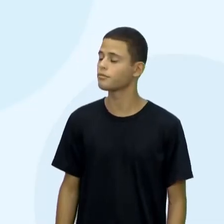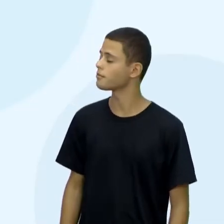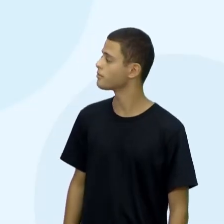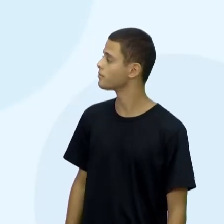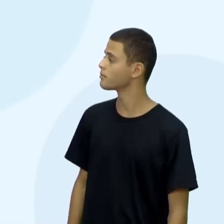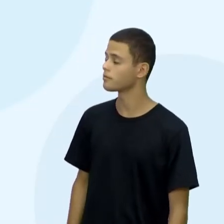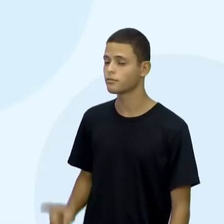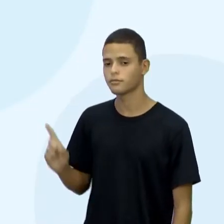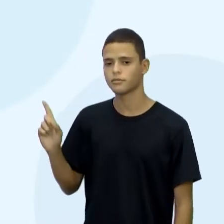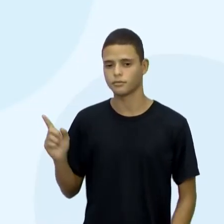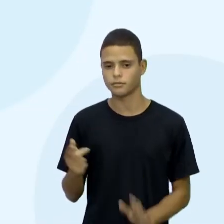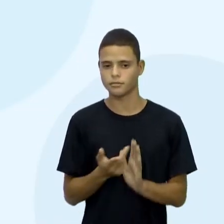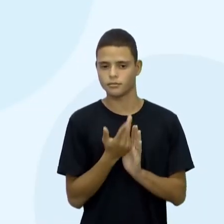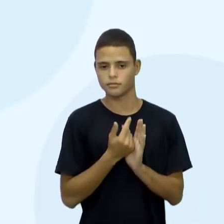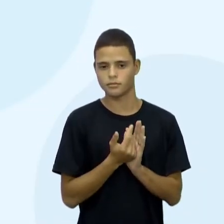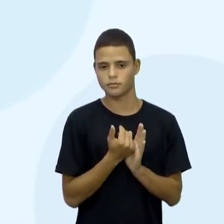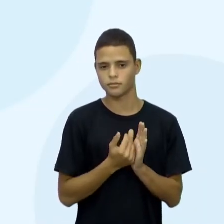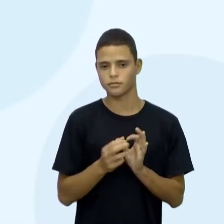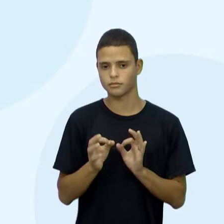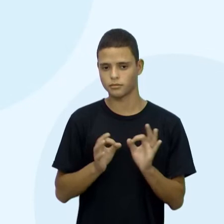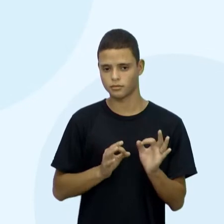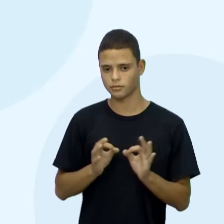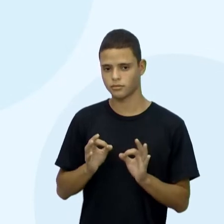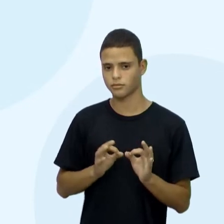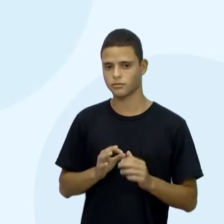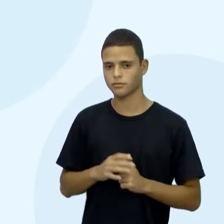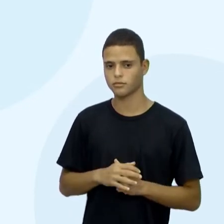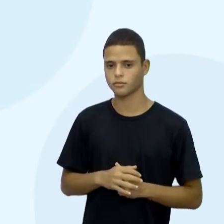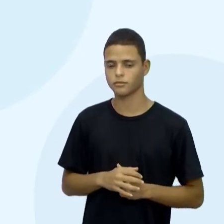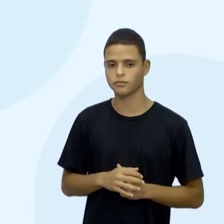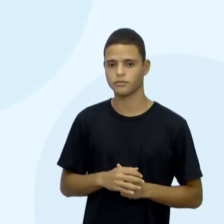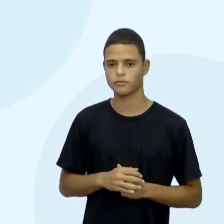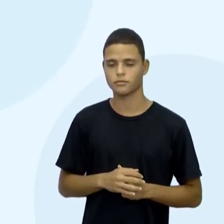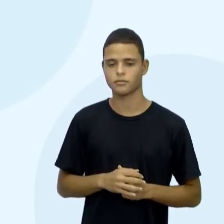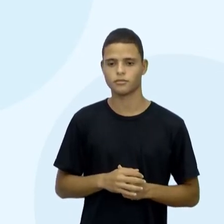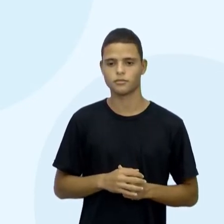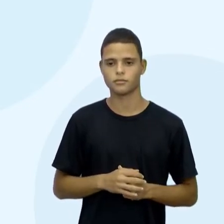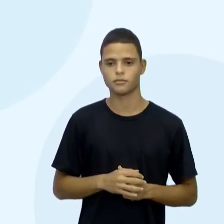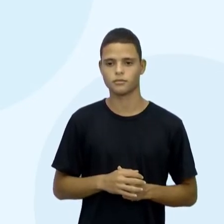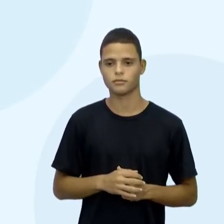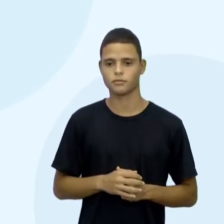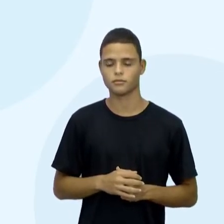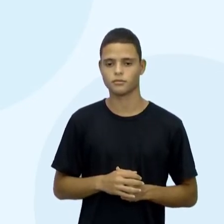Esta animação a gente fez também, acho que lá na atividade 2.